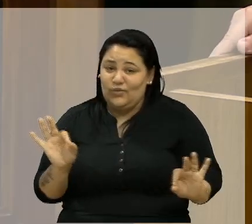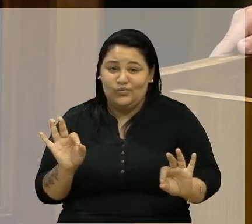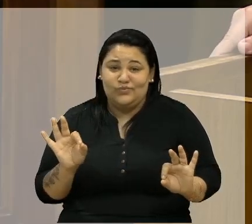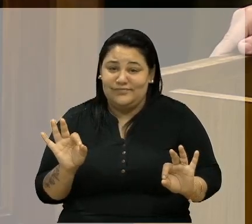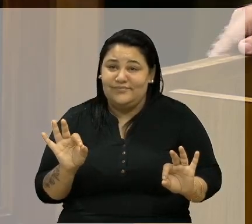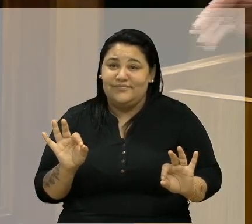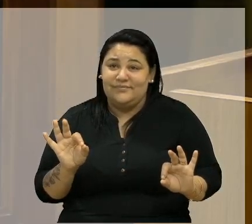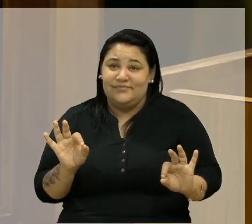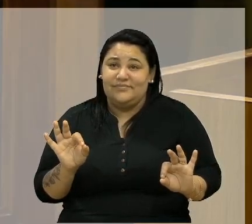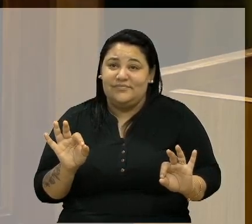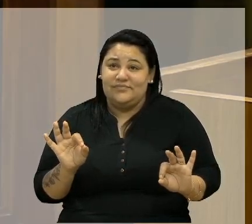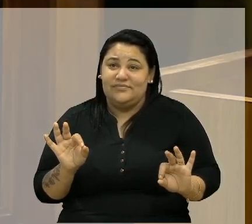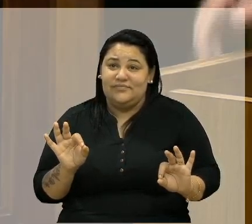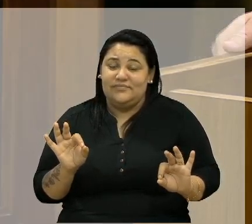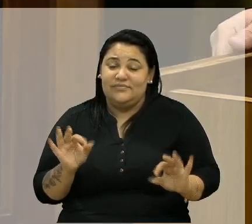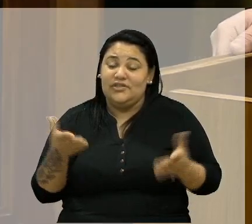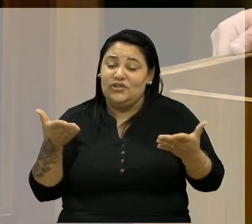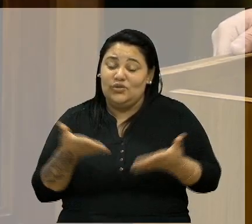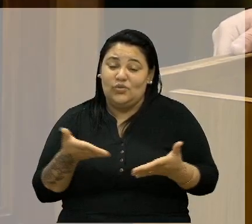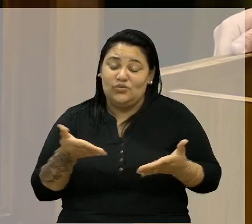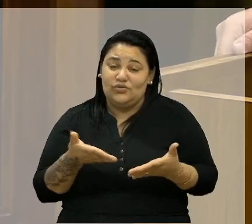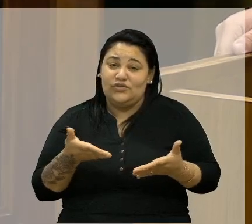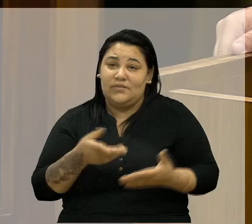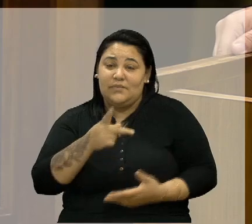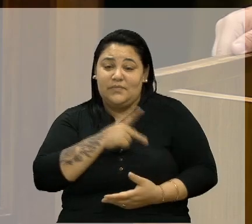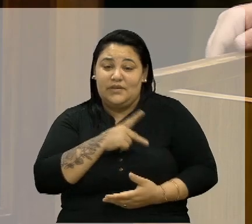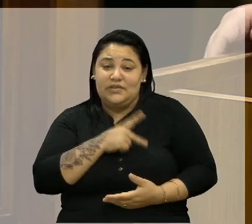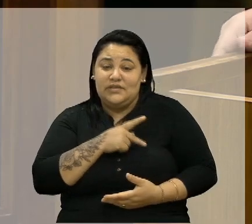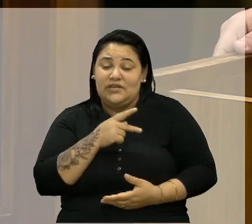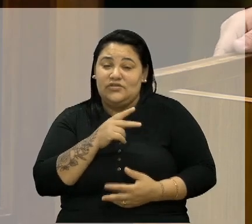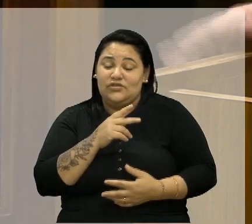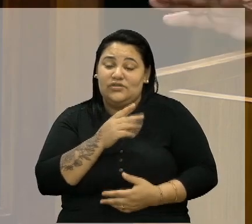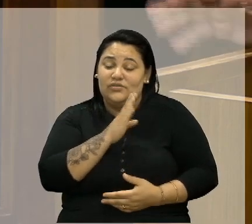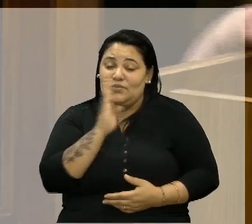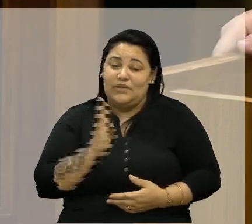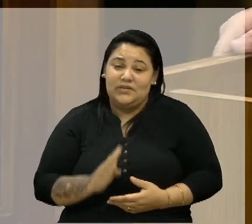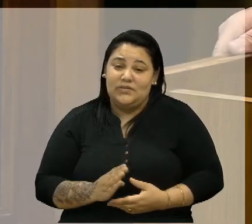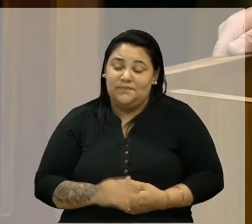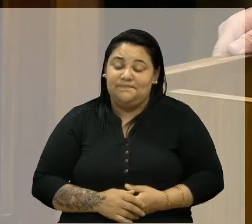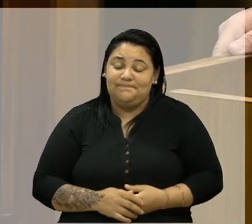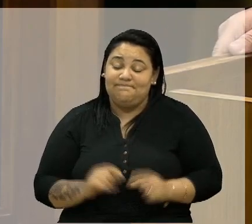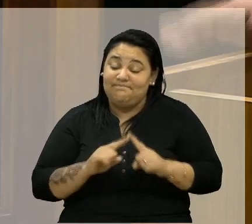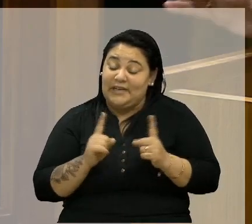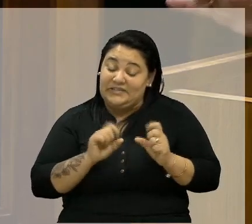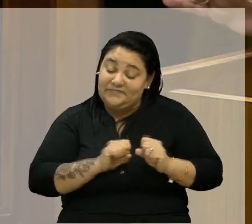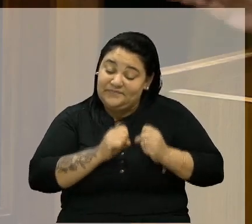sim, um canetaço e hoje ele está lá sendo presidente da República. Mas a gente